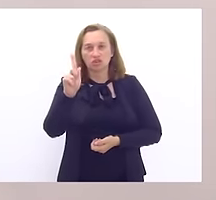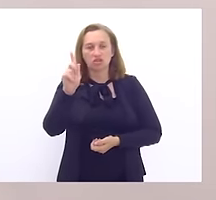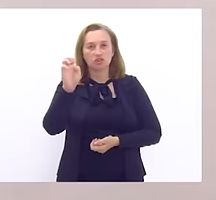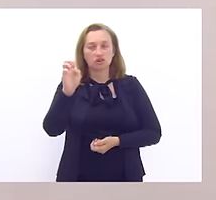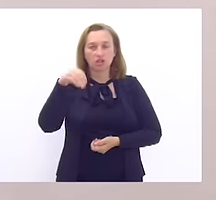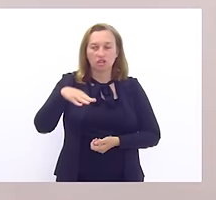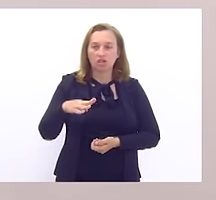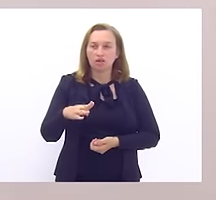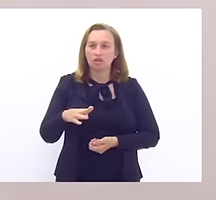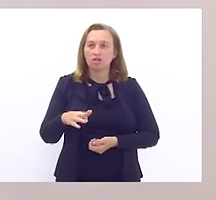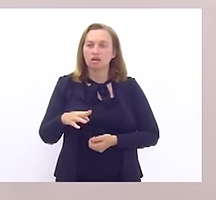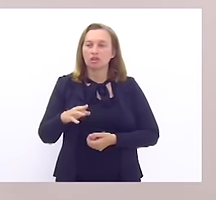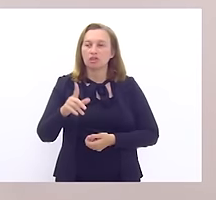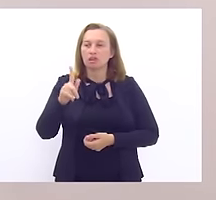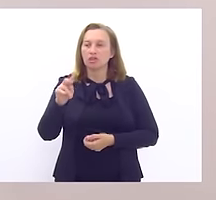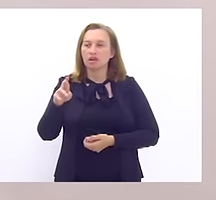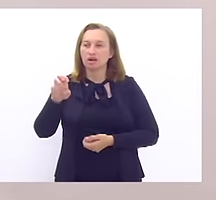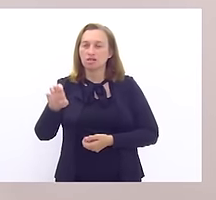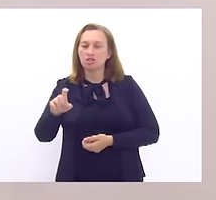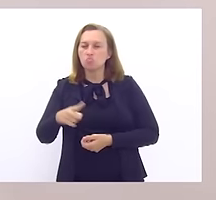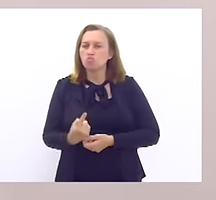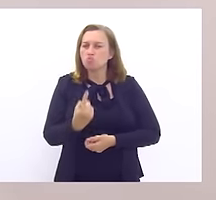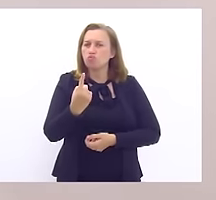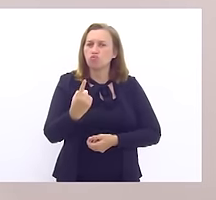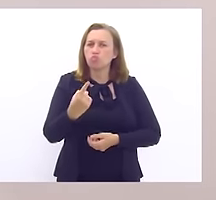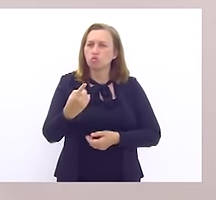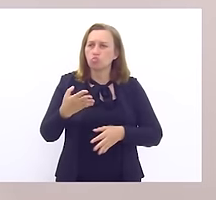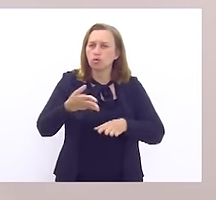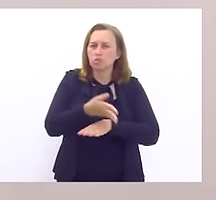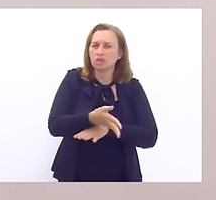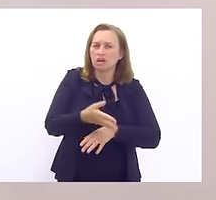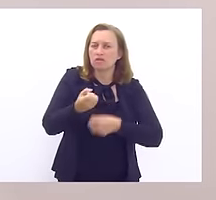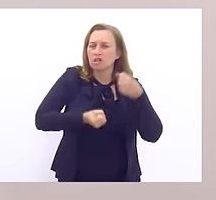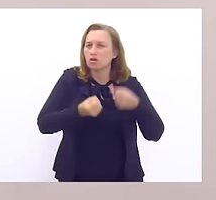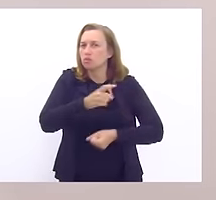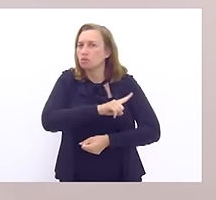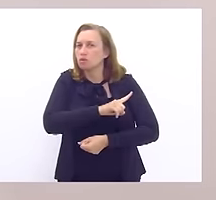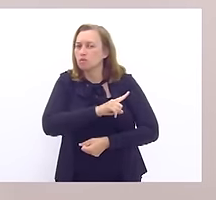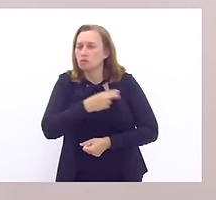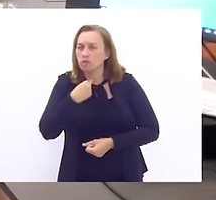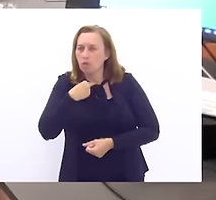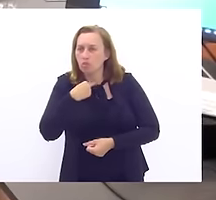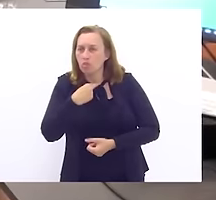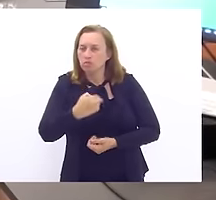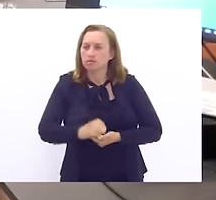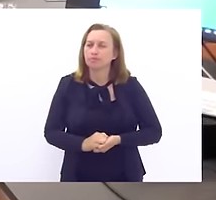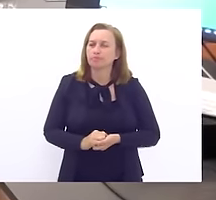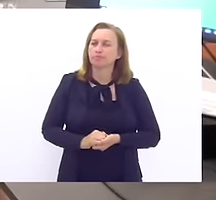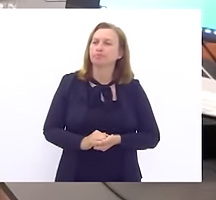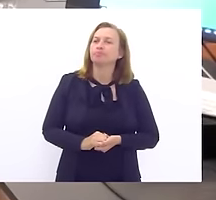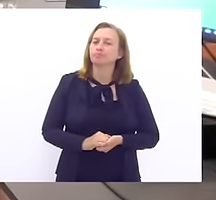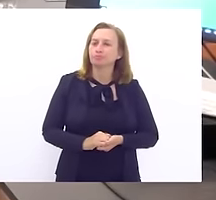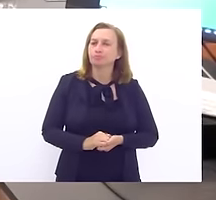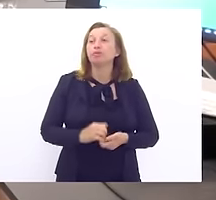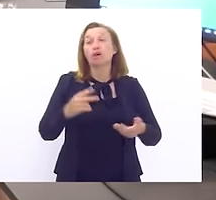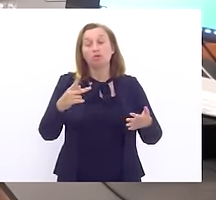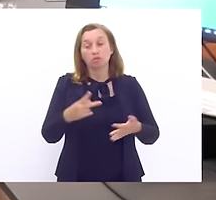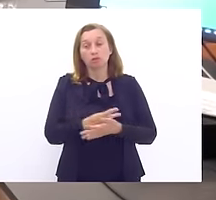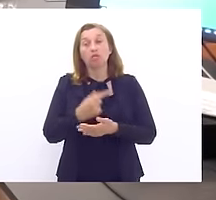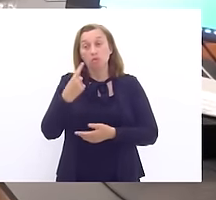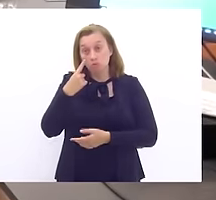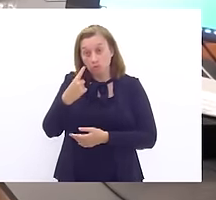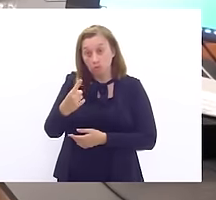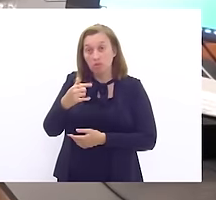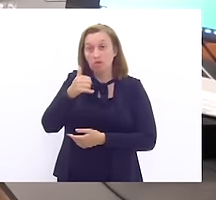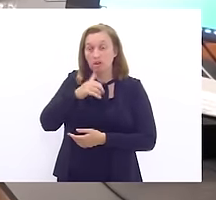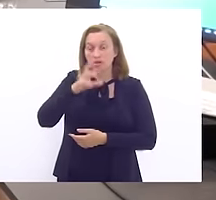veículo adentre aquele espaço sua pena de serem responsabilizados também é pelos ilícitos ali que estão como a senhora